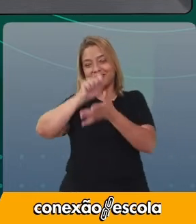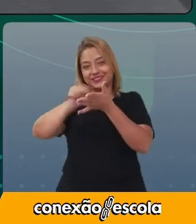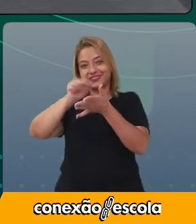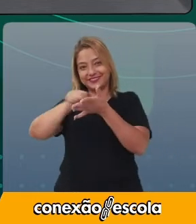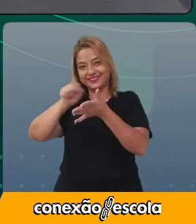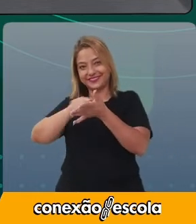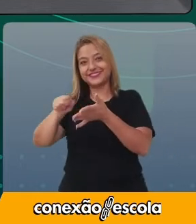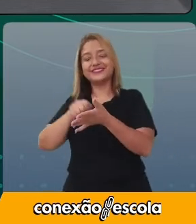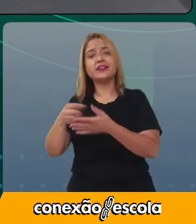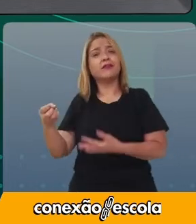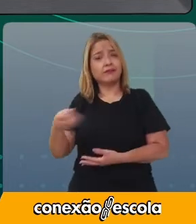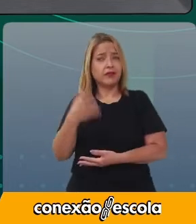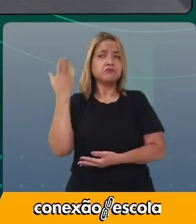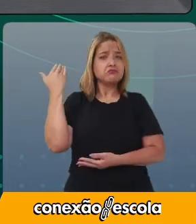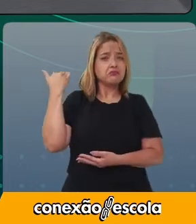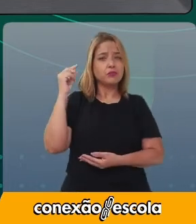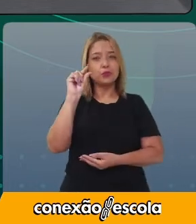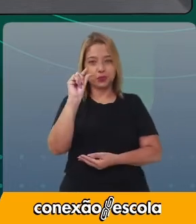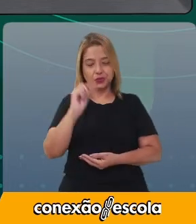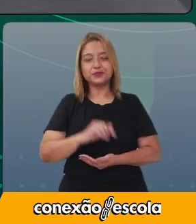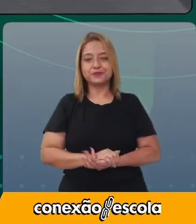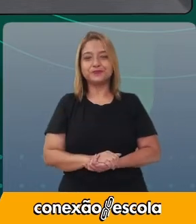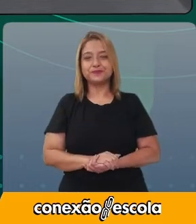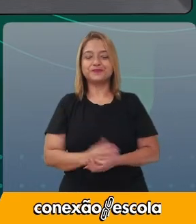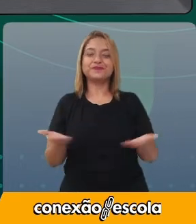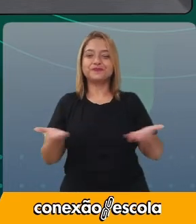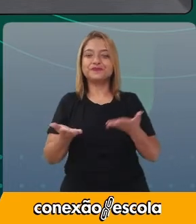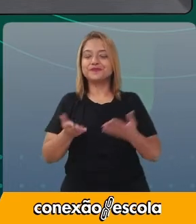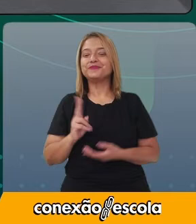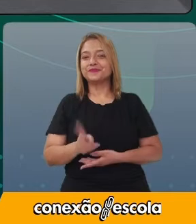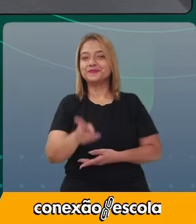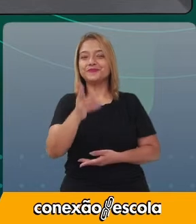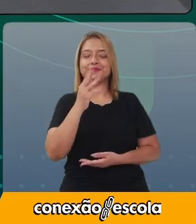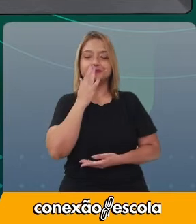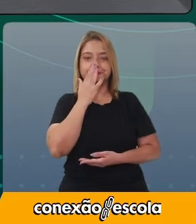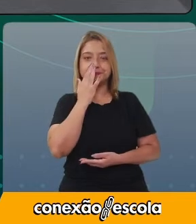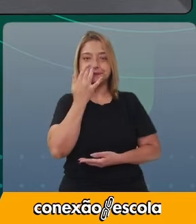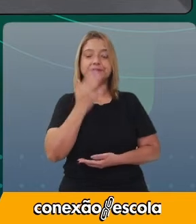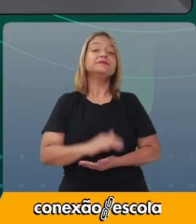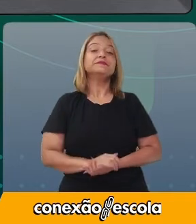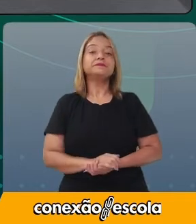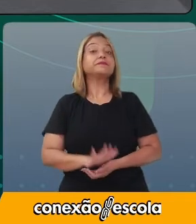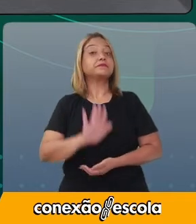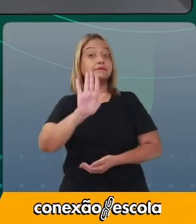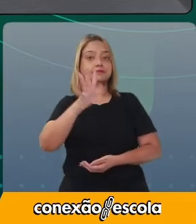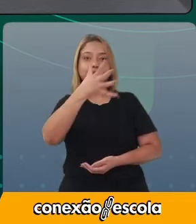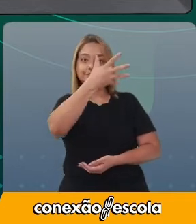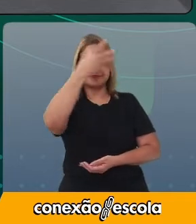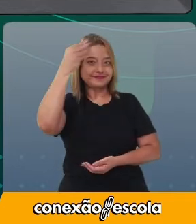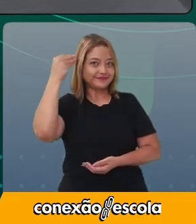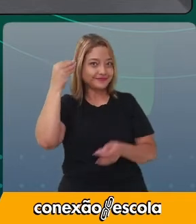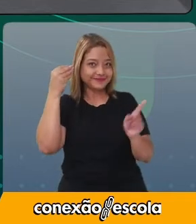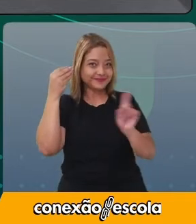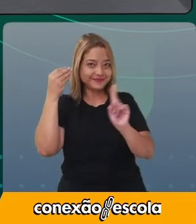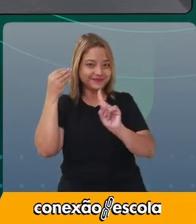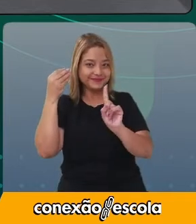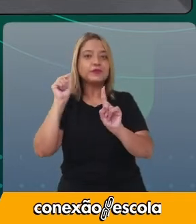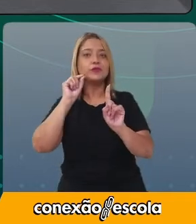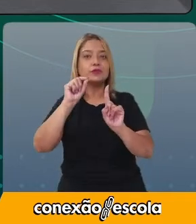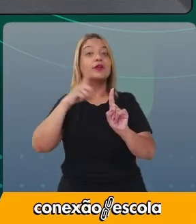escrito recentemente. Vamos continuar? Ah, não se esqueça, nós